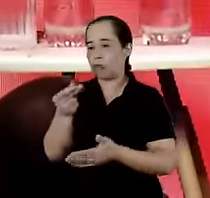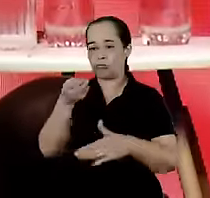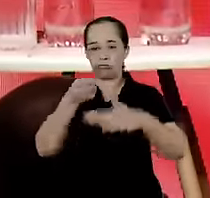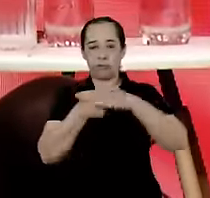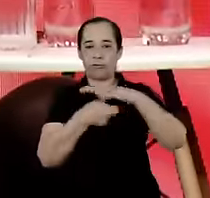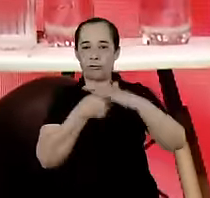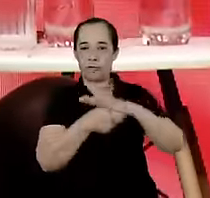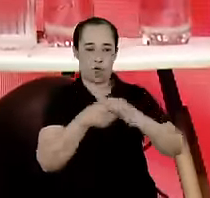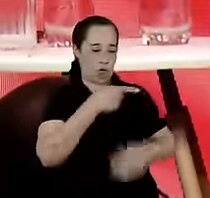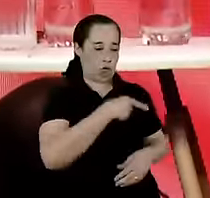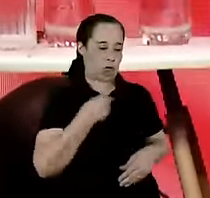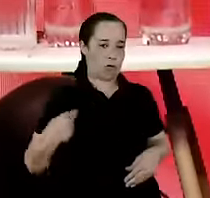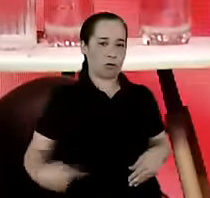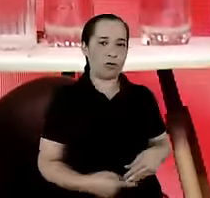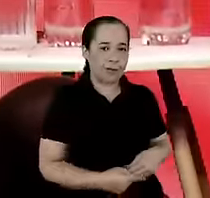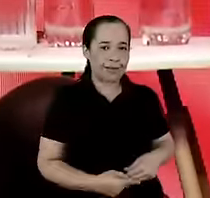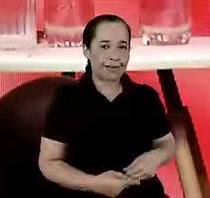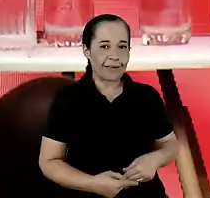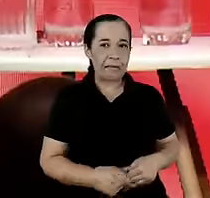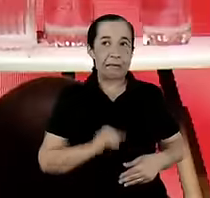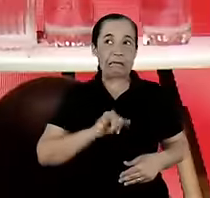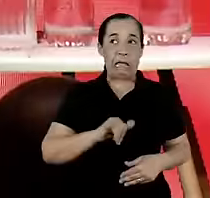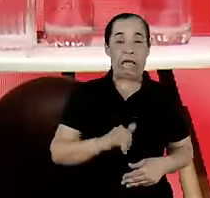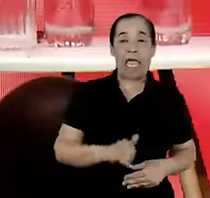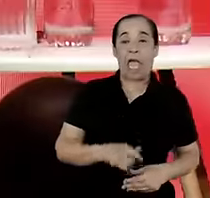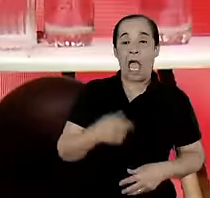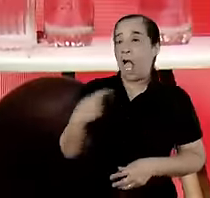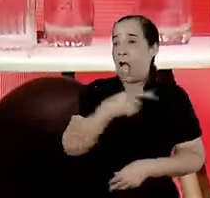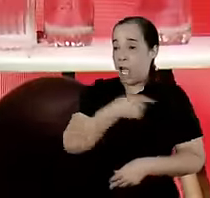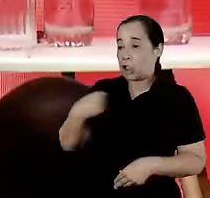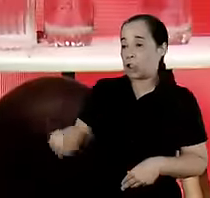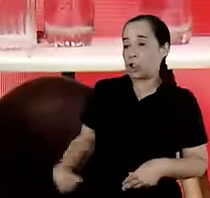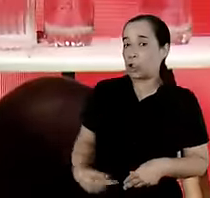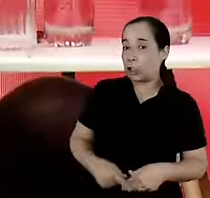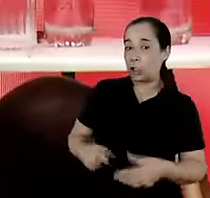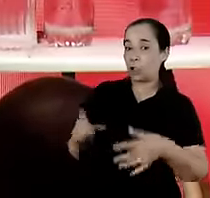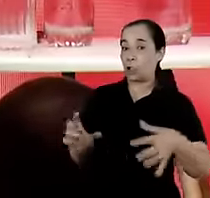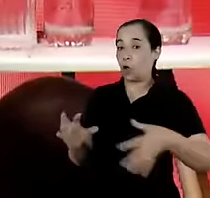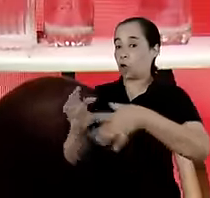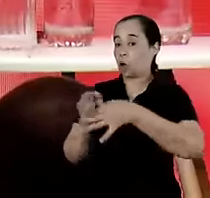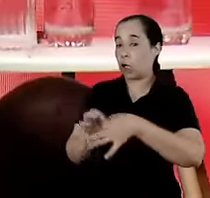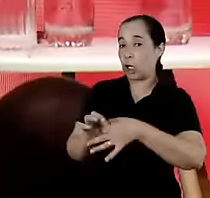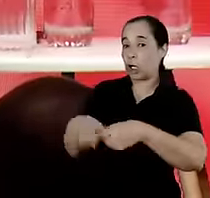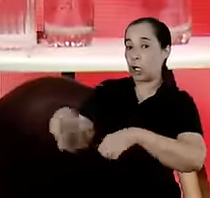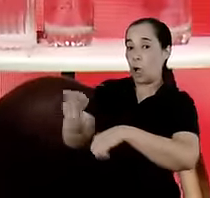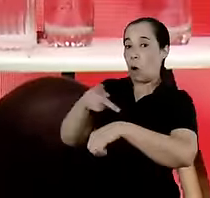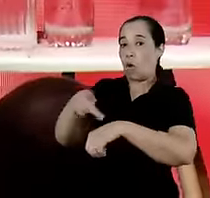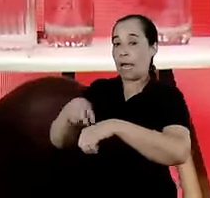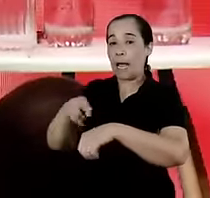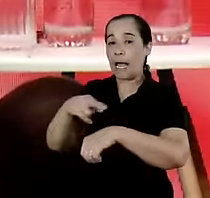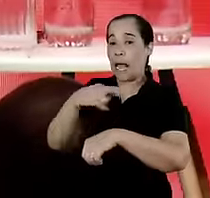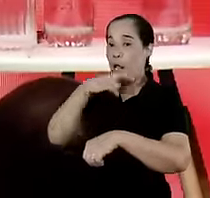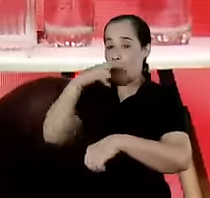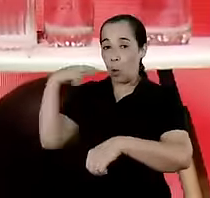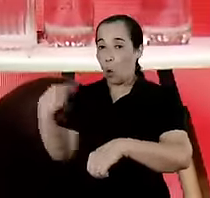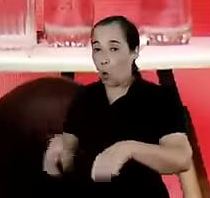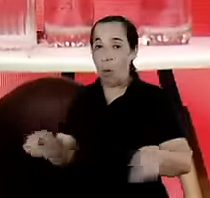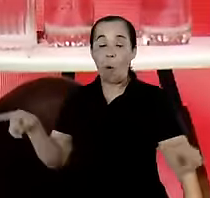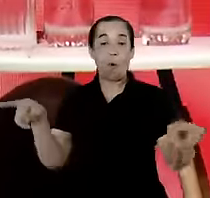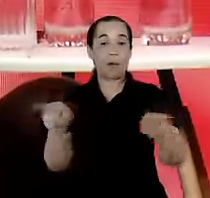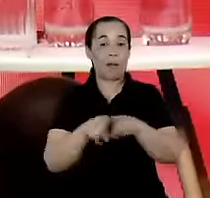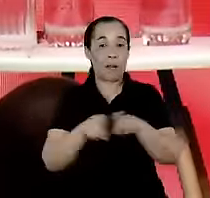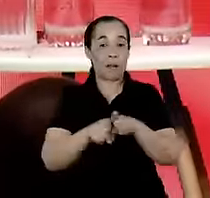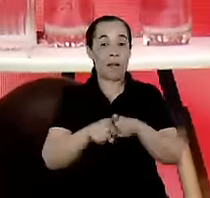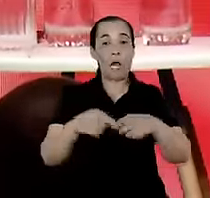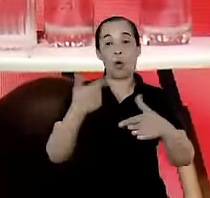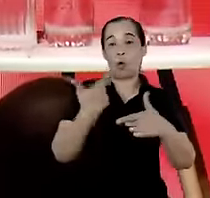uma China se alinhou à Rússia né você tem também da na questão de Israel então assim você